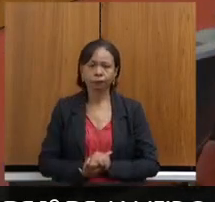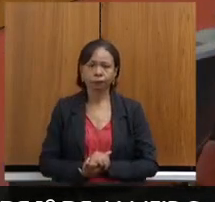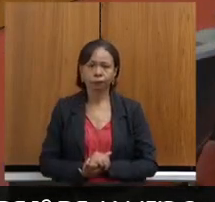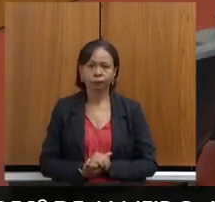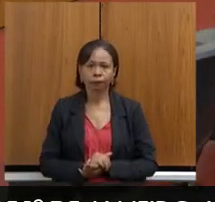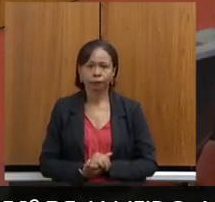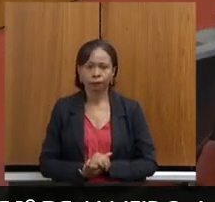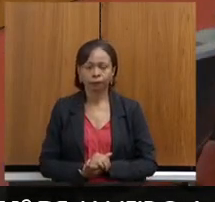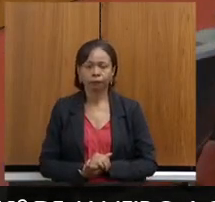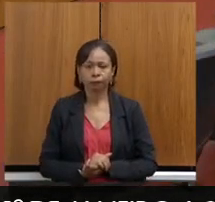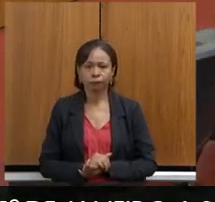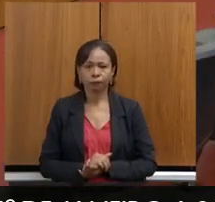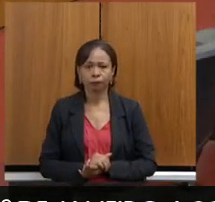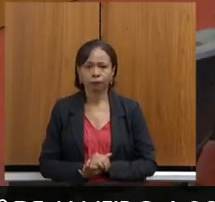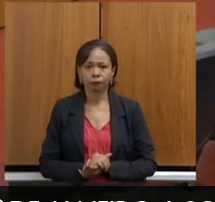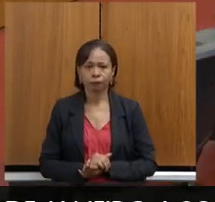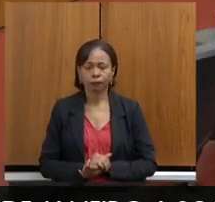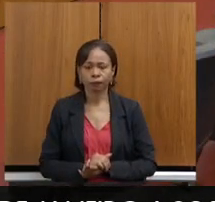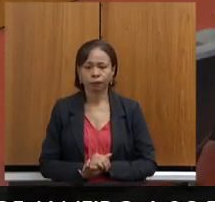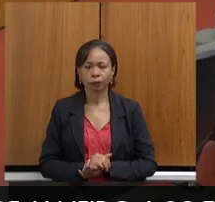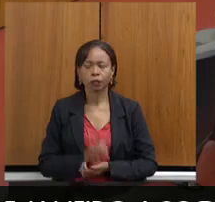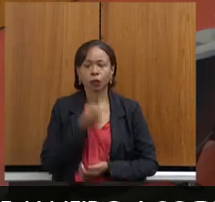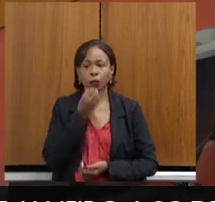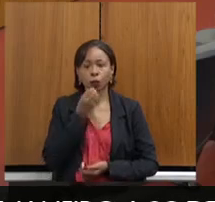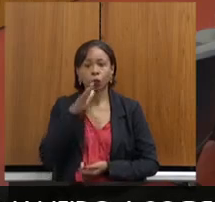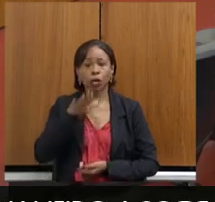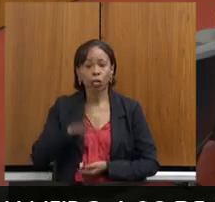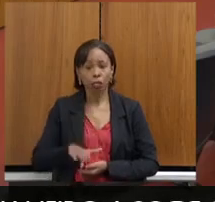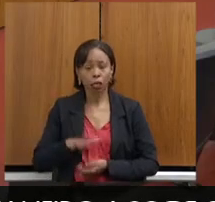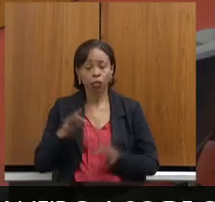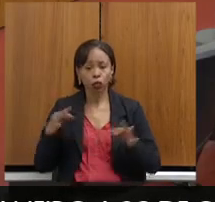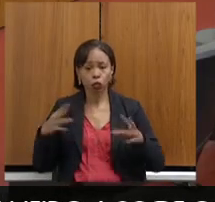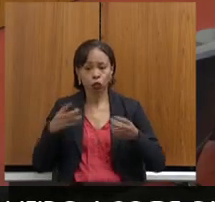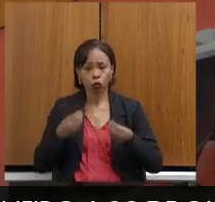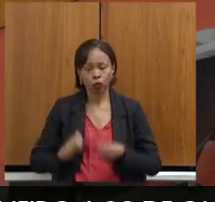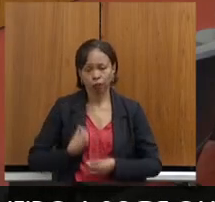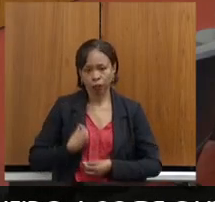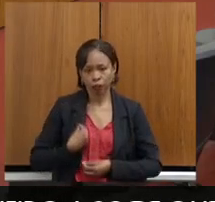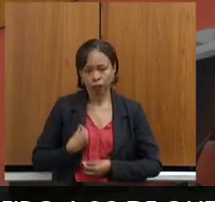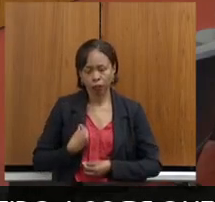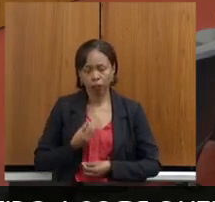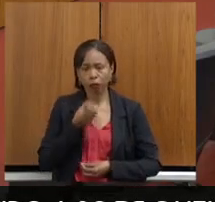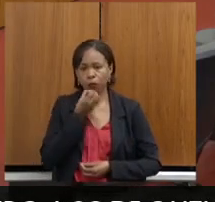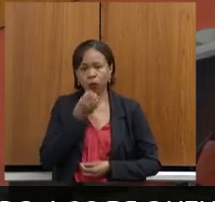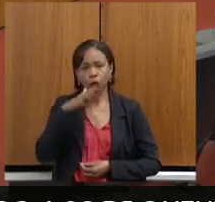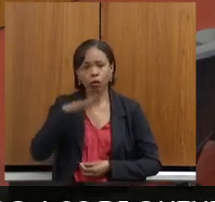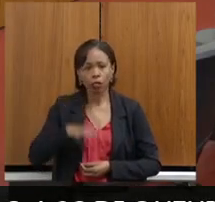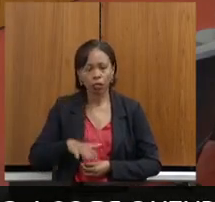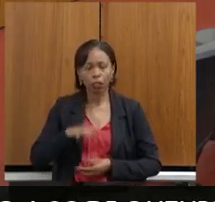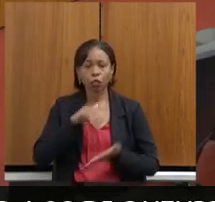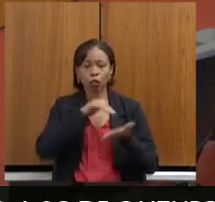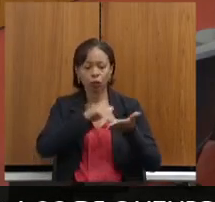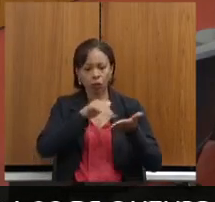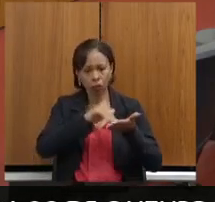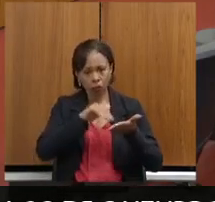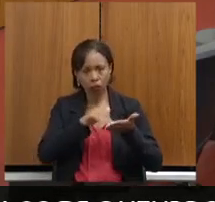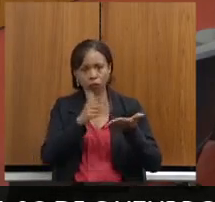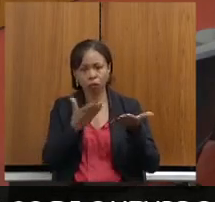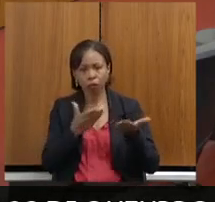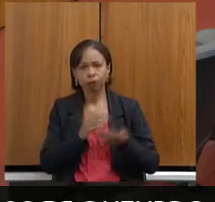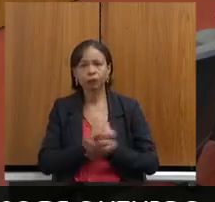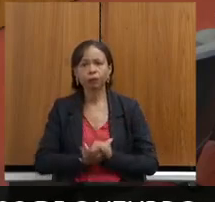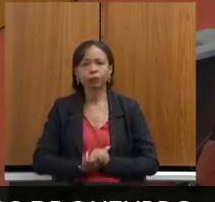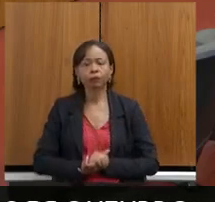obrigado senhor presidente Boa tarde a todos aqui presentes Boa tarde ao secretário